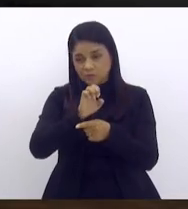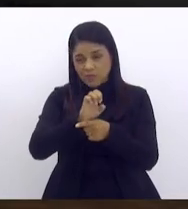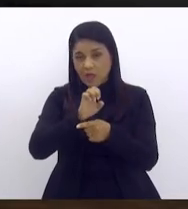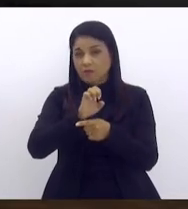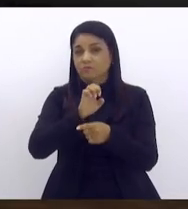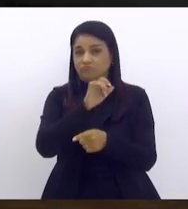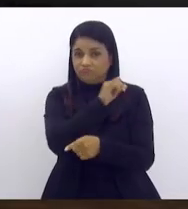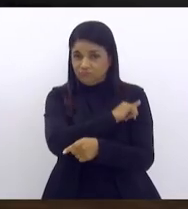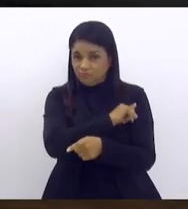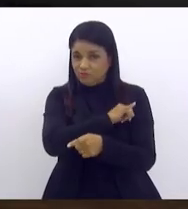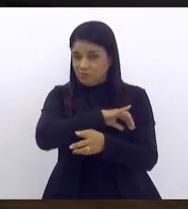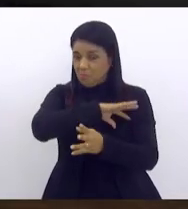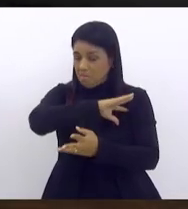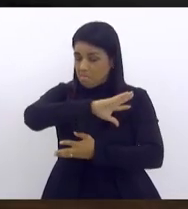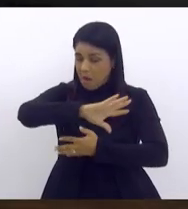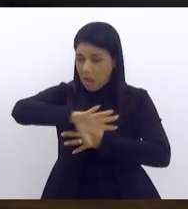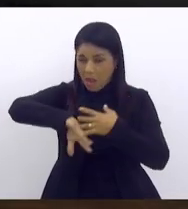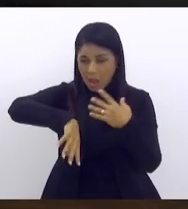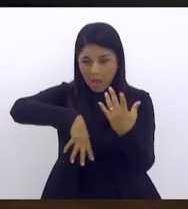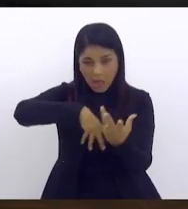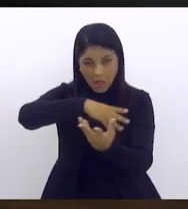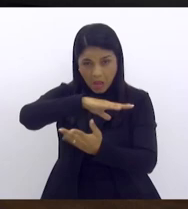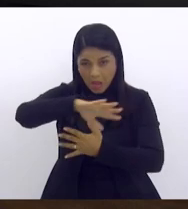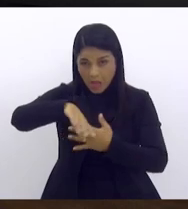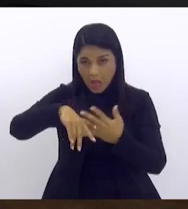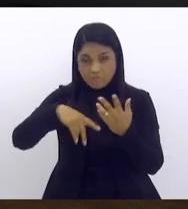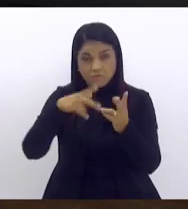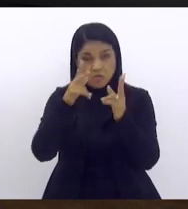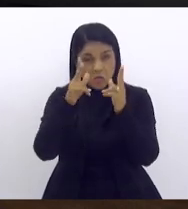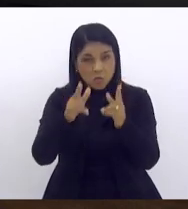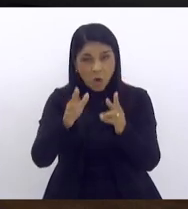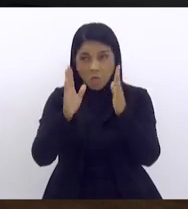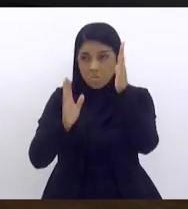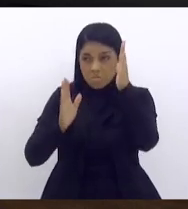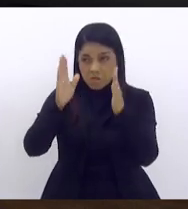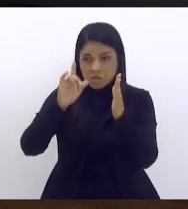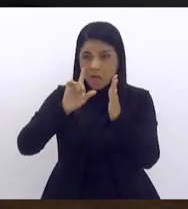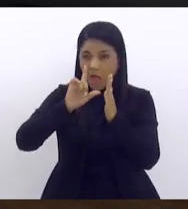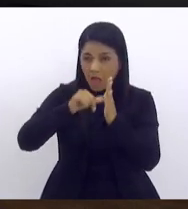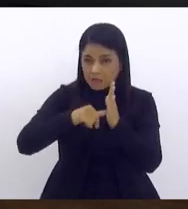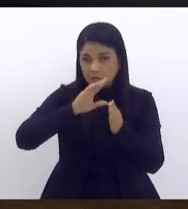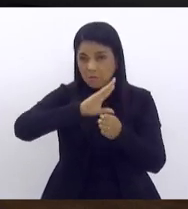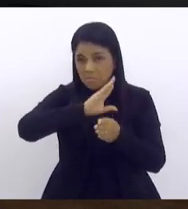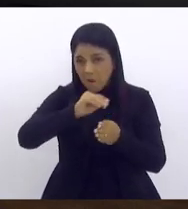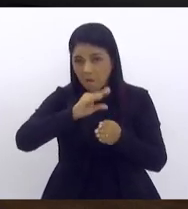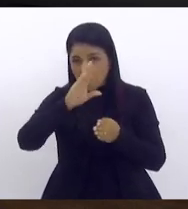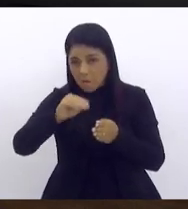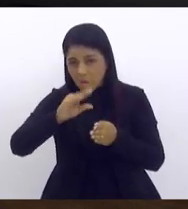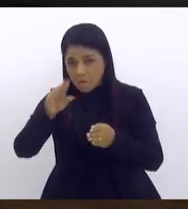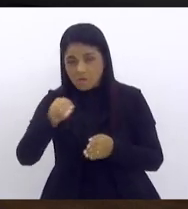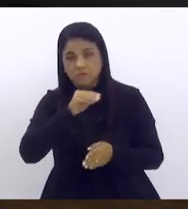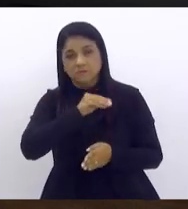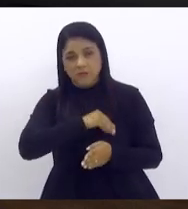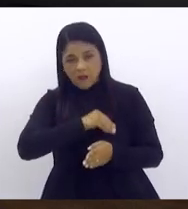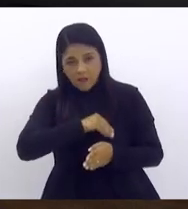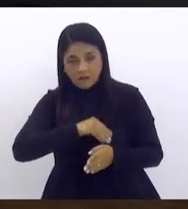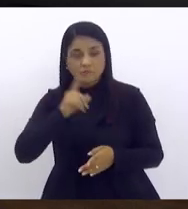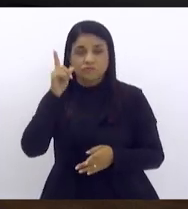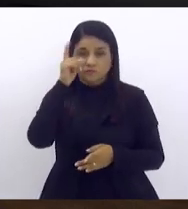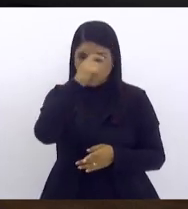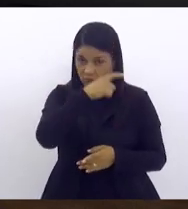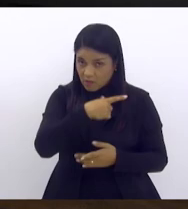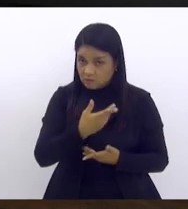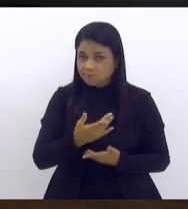gente viveu naquele período de atraso de salários, de bloqueios, de dificuldades. Só para os senhores terem uma ideia,